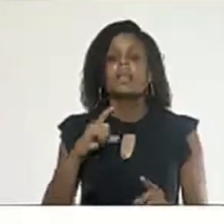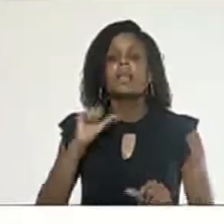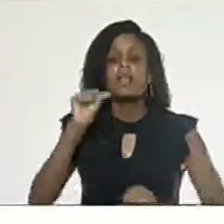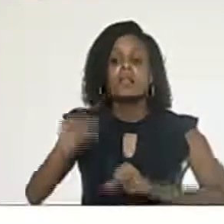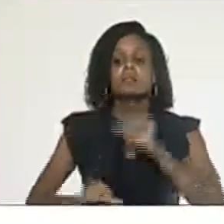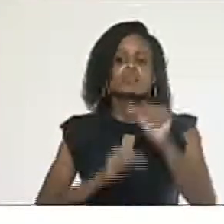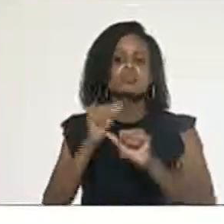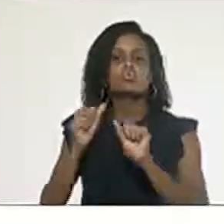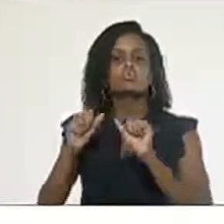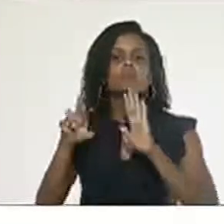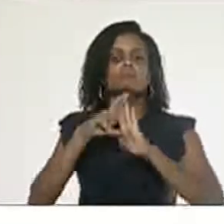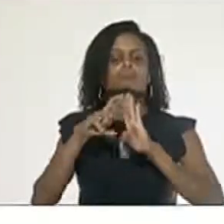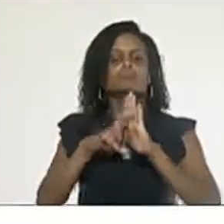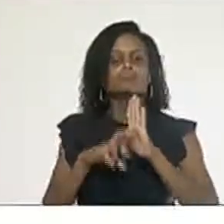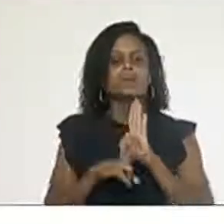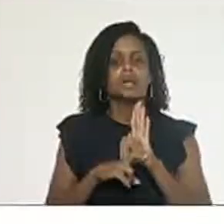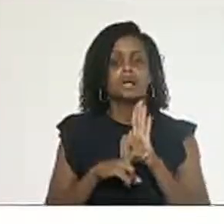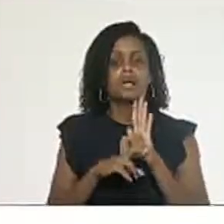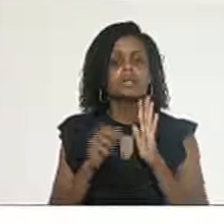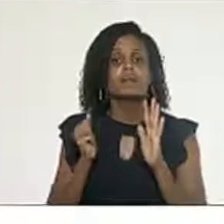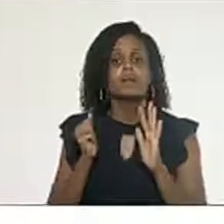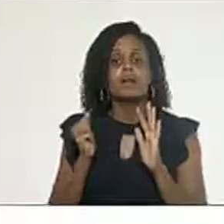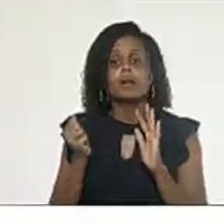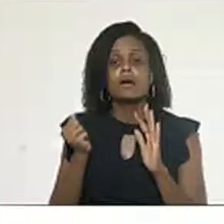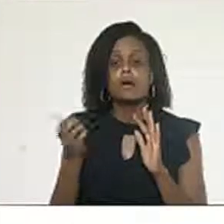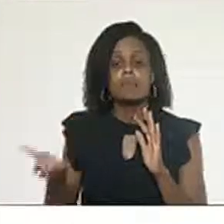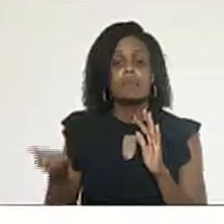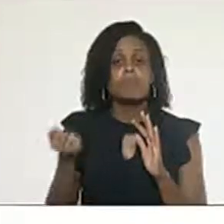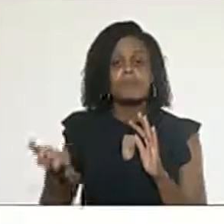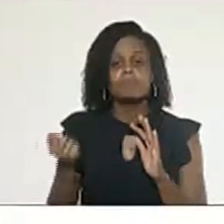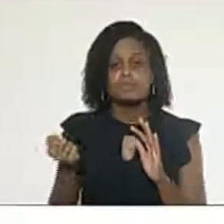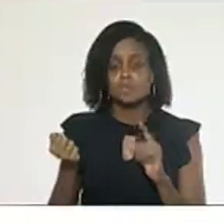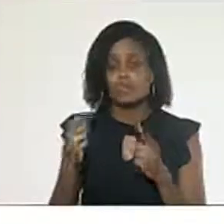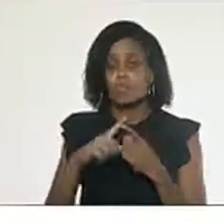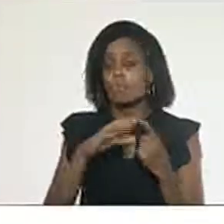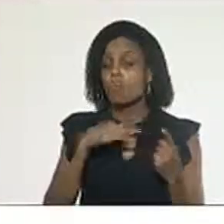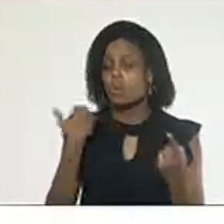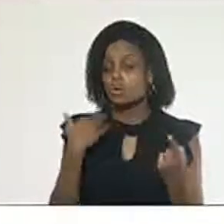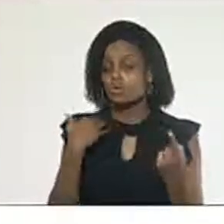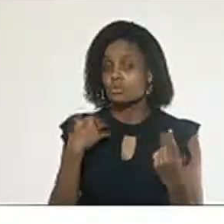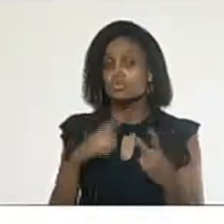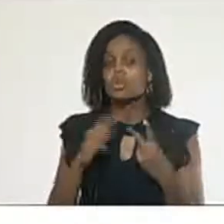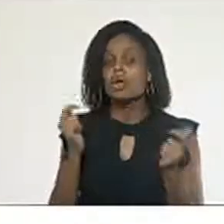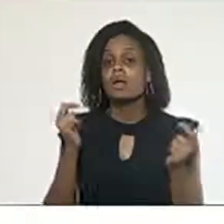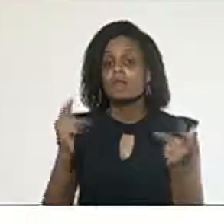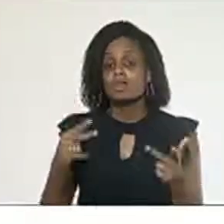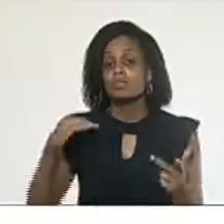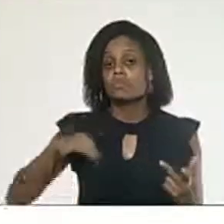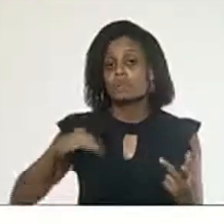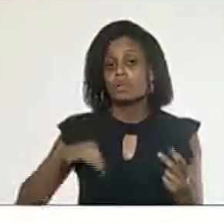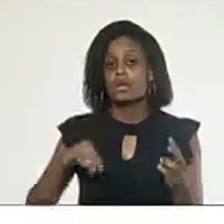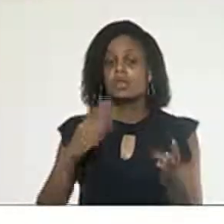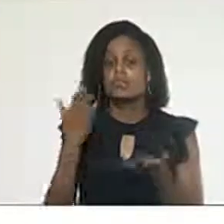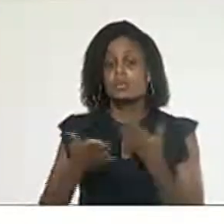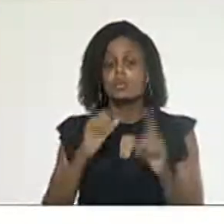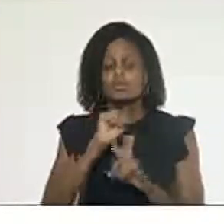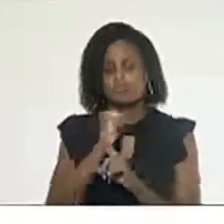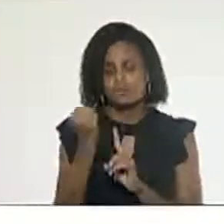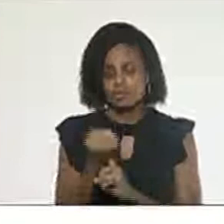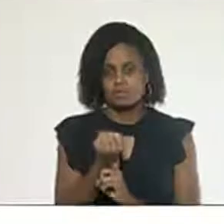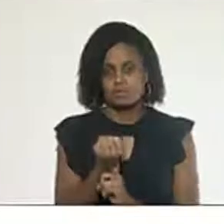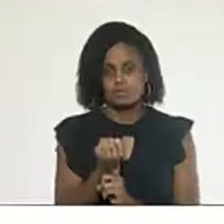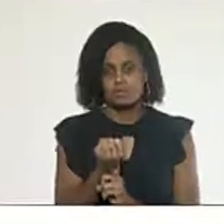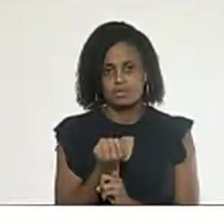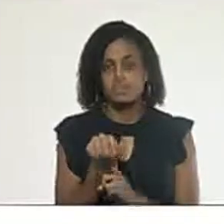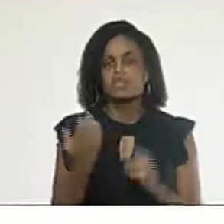as regras para a pensão por morte, por abandono salarial e assistência social. Ou seja, é